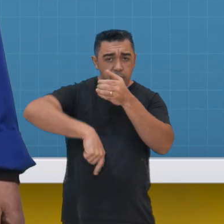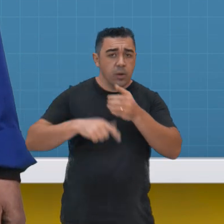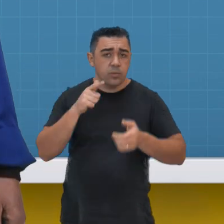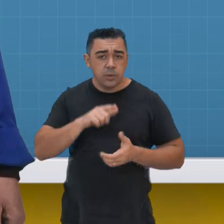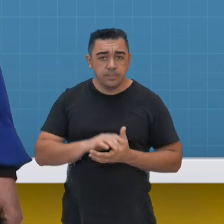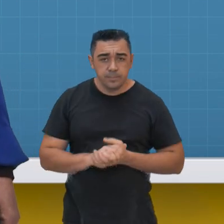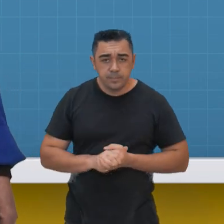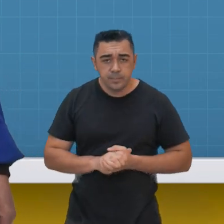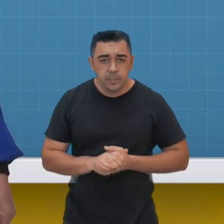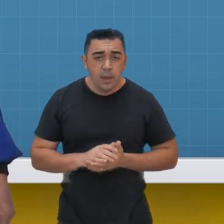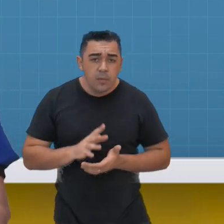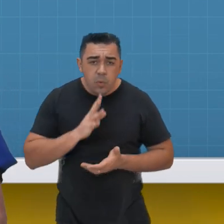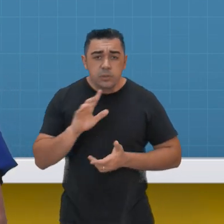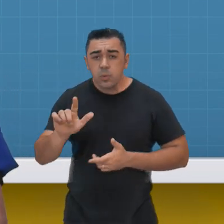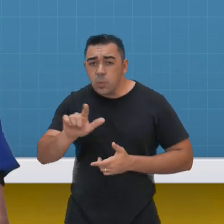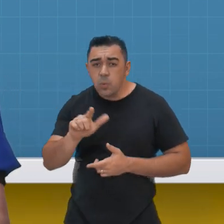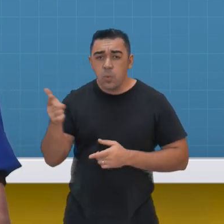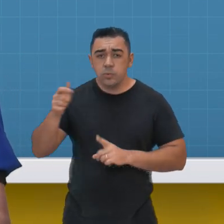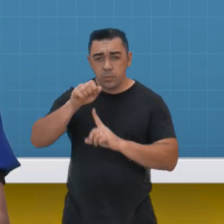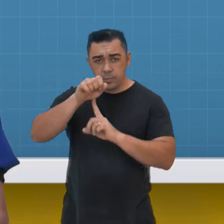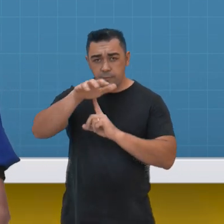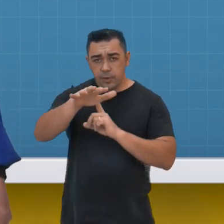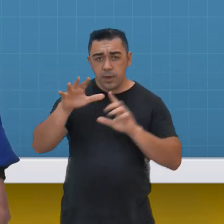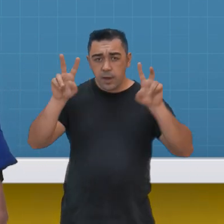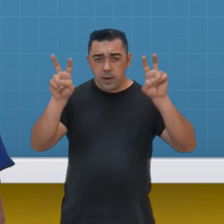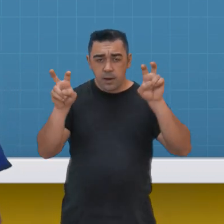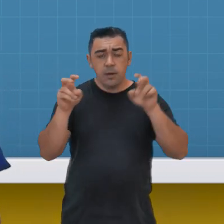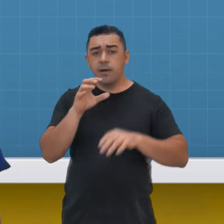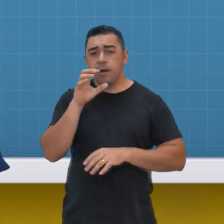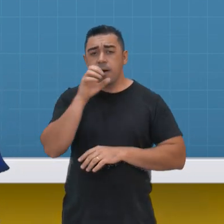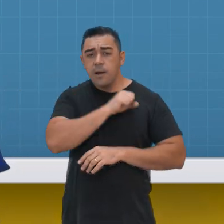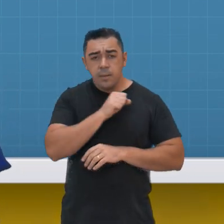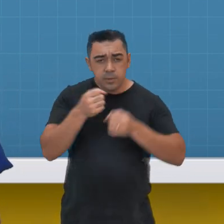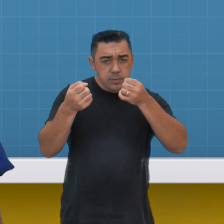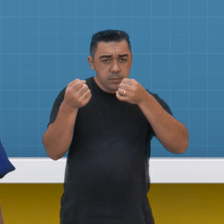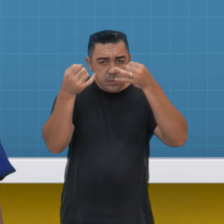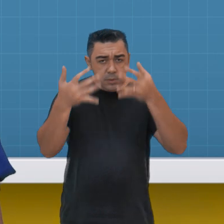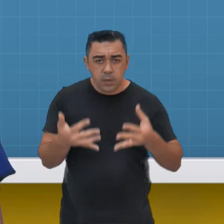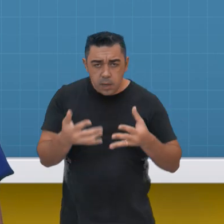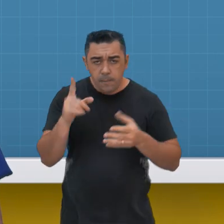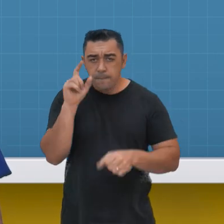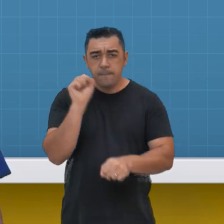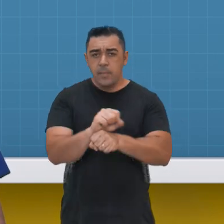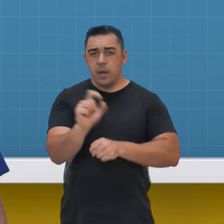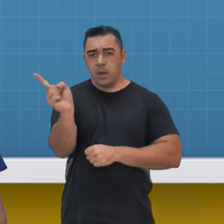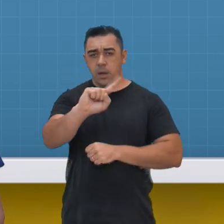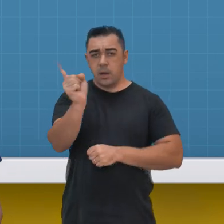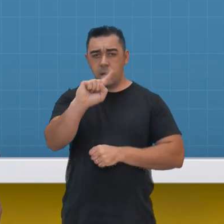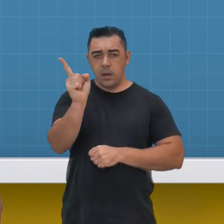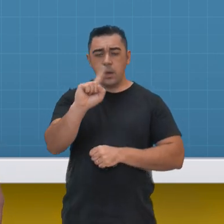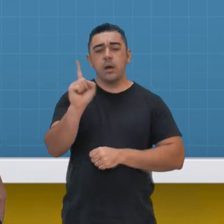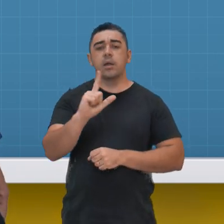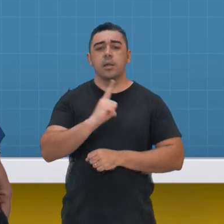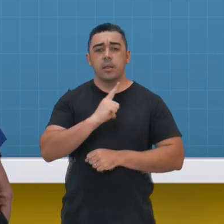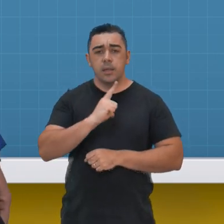Então, vamos conhecer mais alguns provérbios, rapidamente explicando, né? Não vamos parar, não vamos